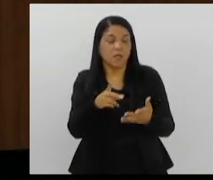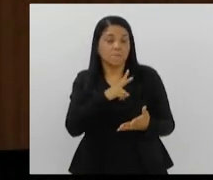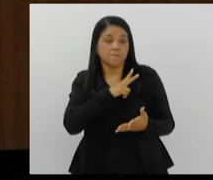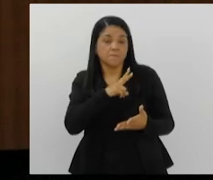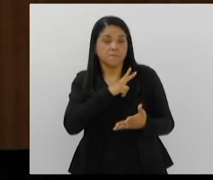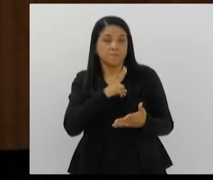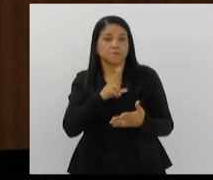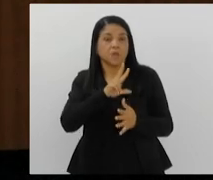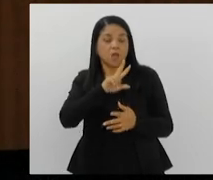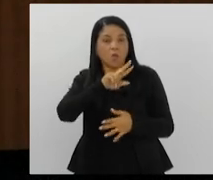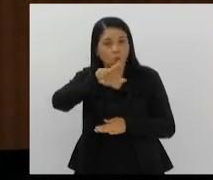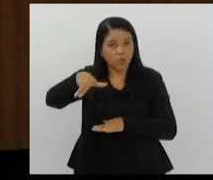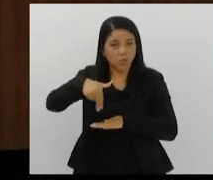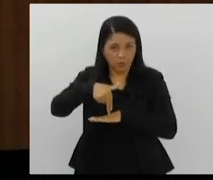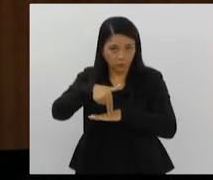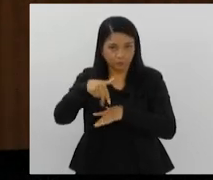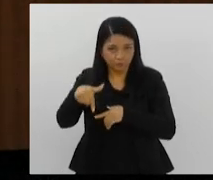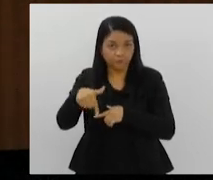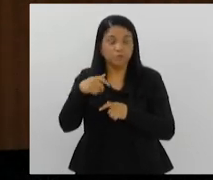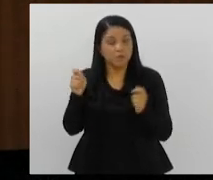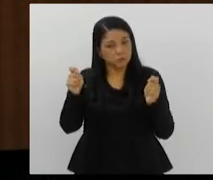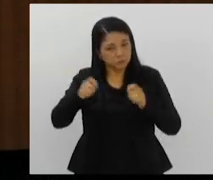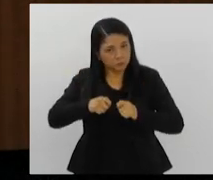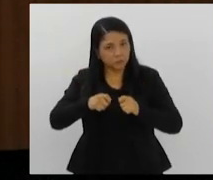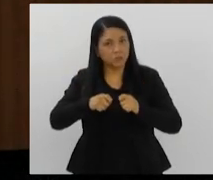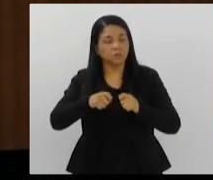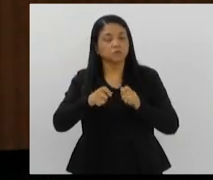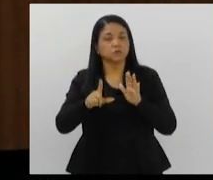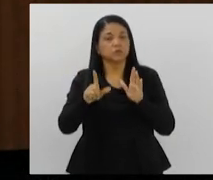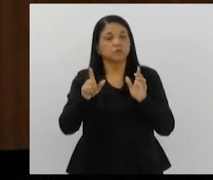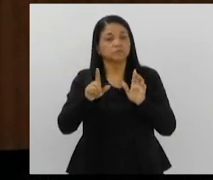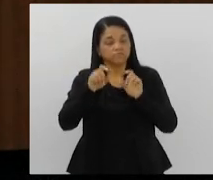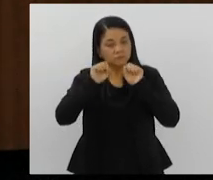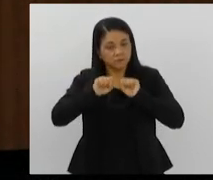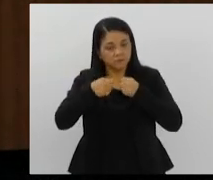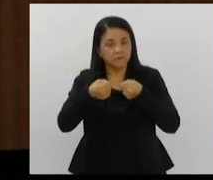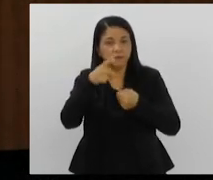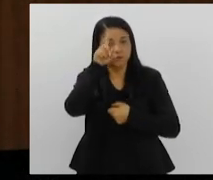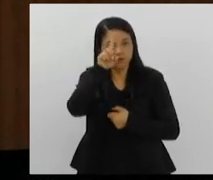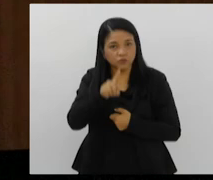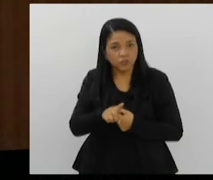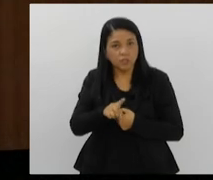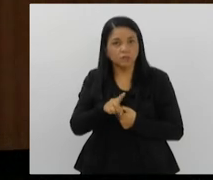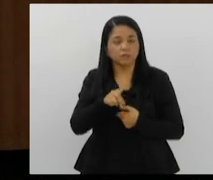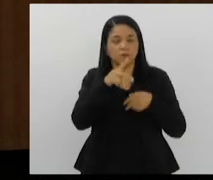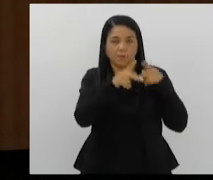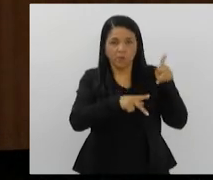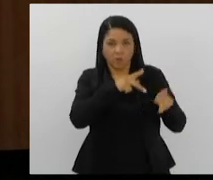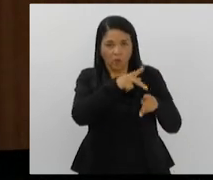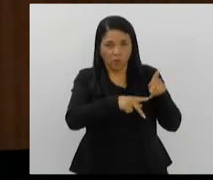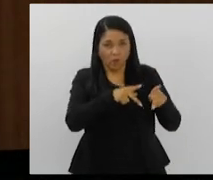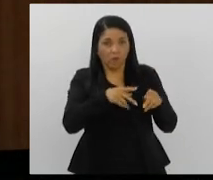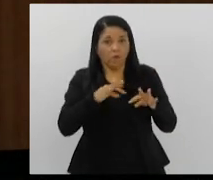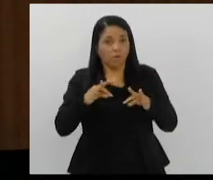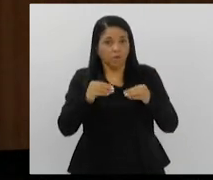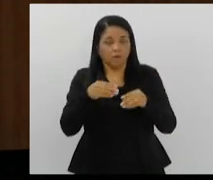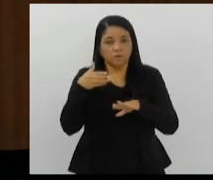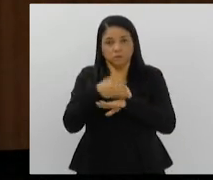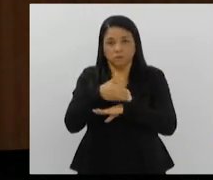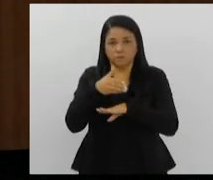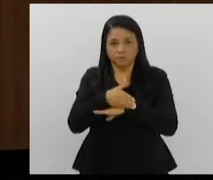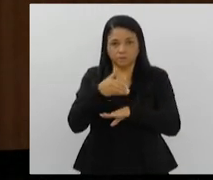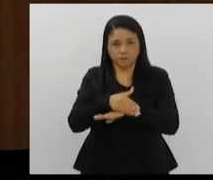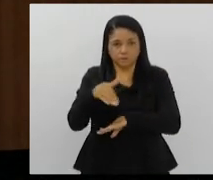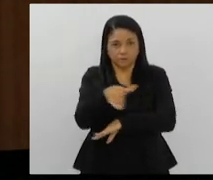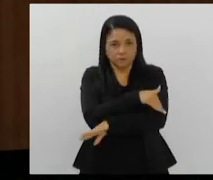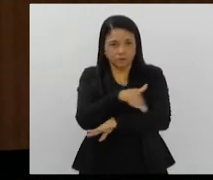União, mas nós podemos legislar sobre o direito consumerista, e todos nós que frequentamos as ruas,